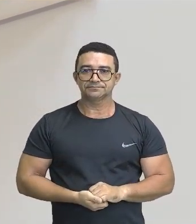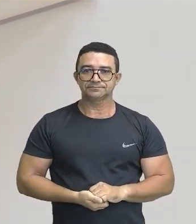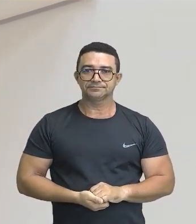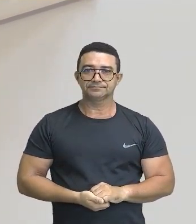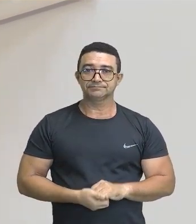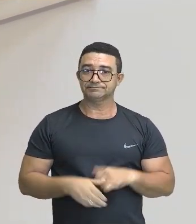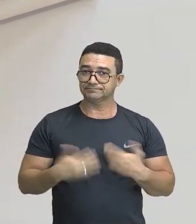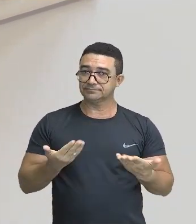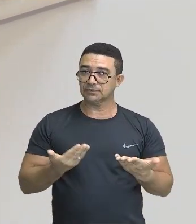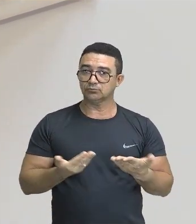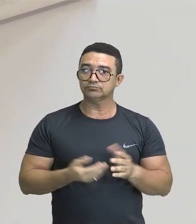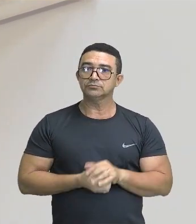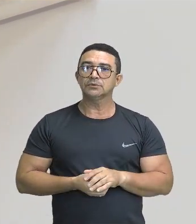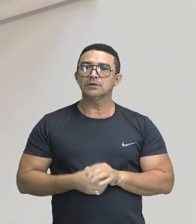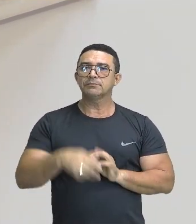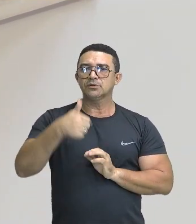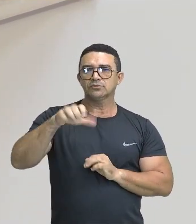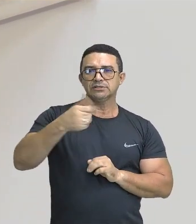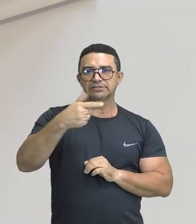Serge Moscovici,